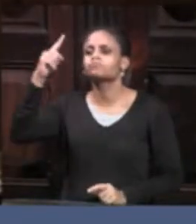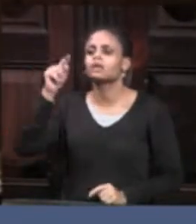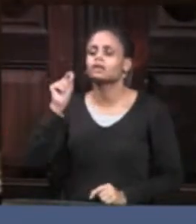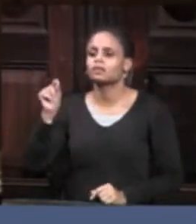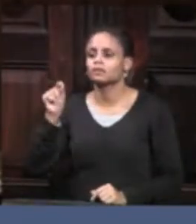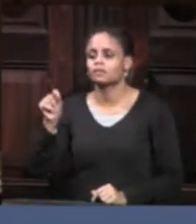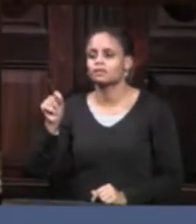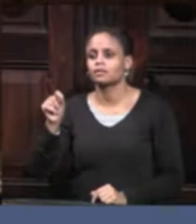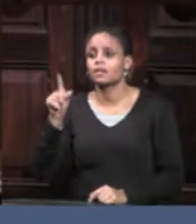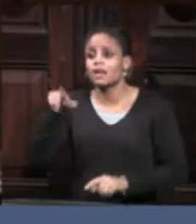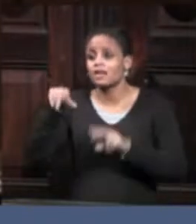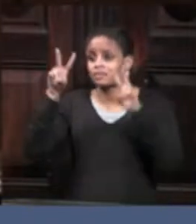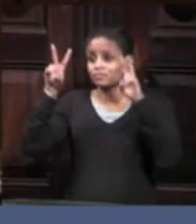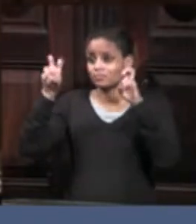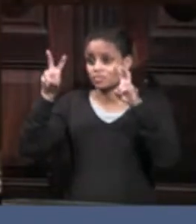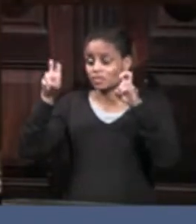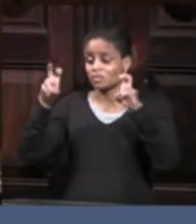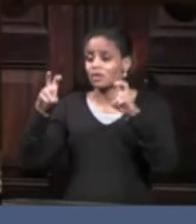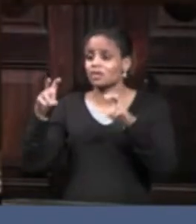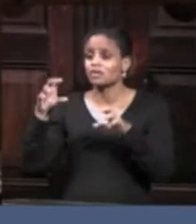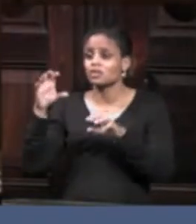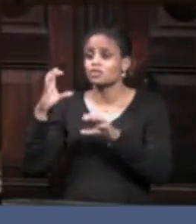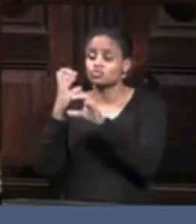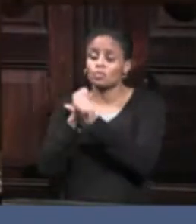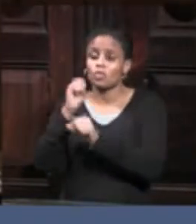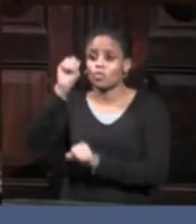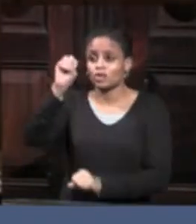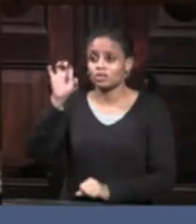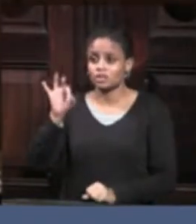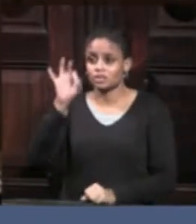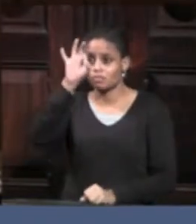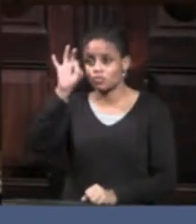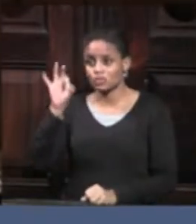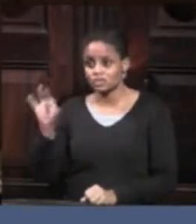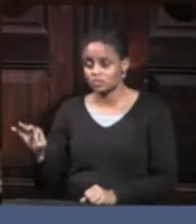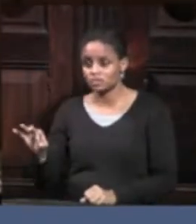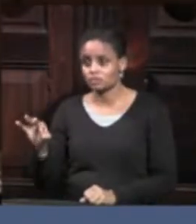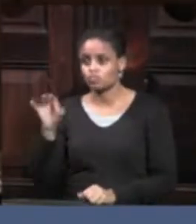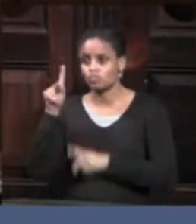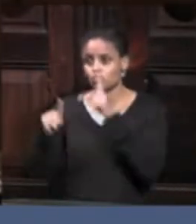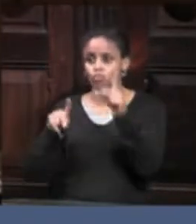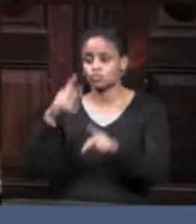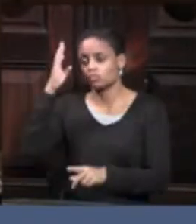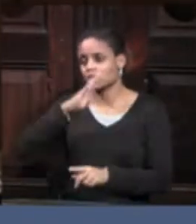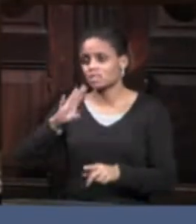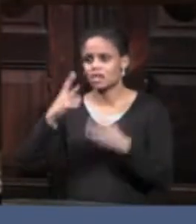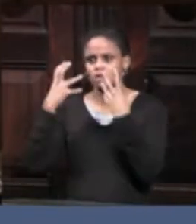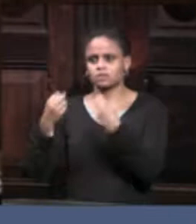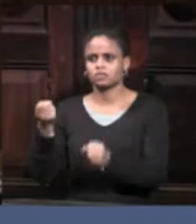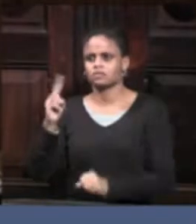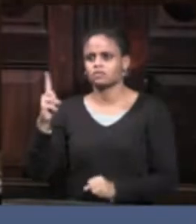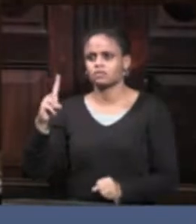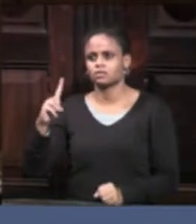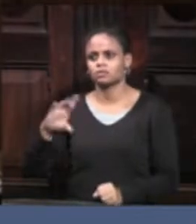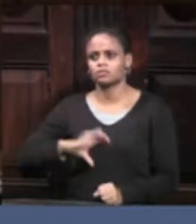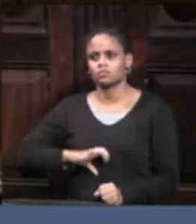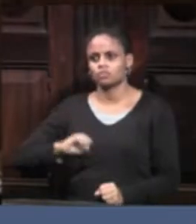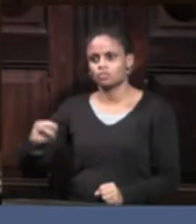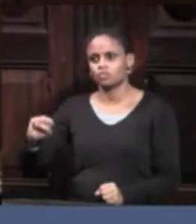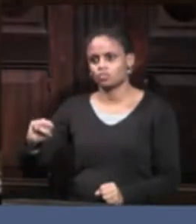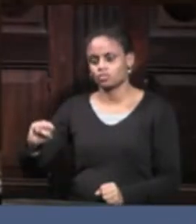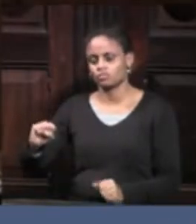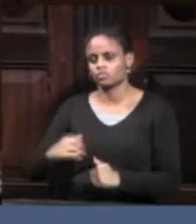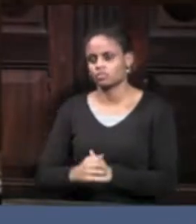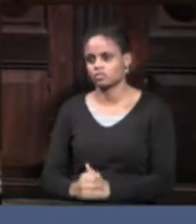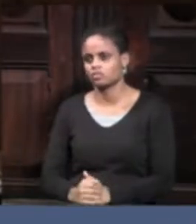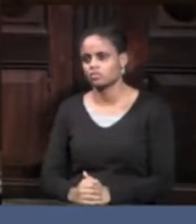da população brasileira é absolutamente contrária, não poderia ser decidido em hipótese